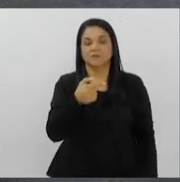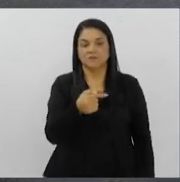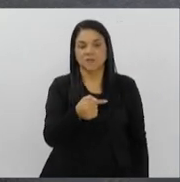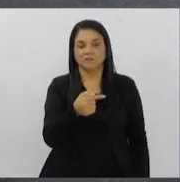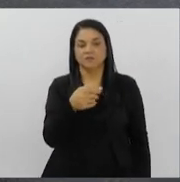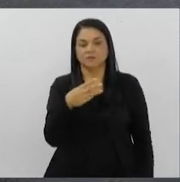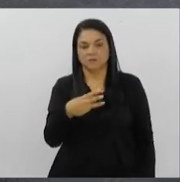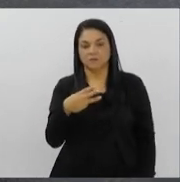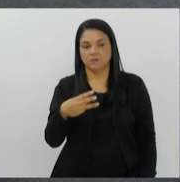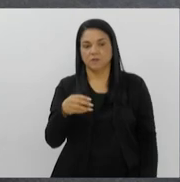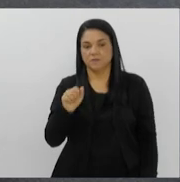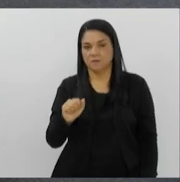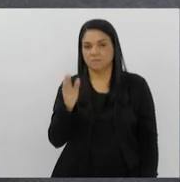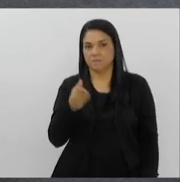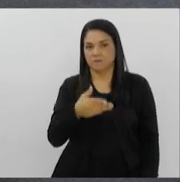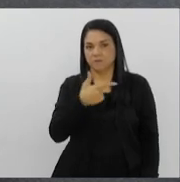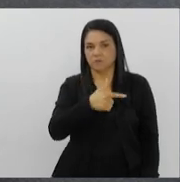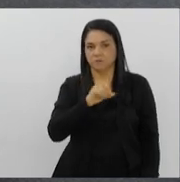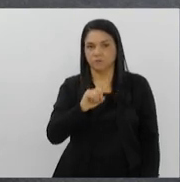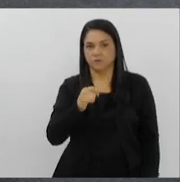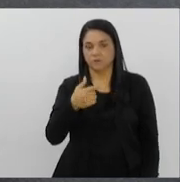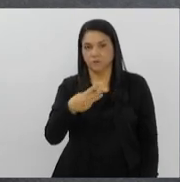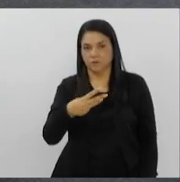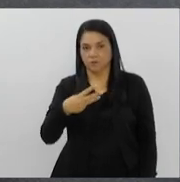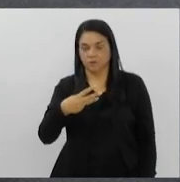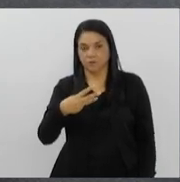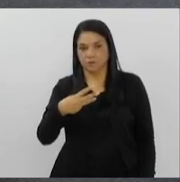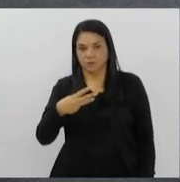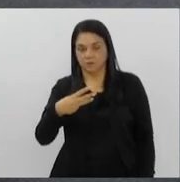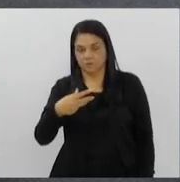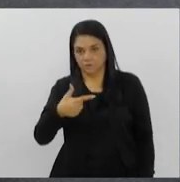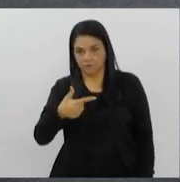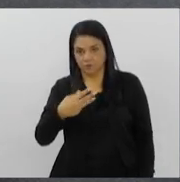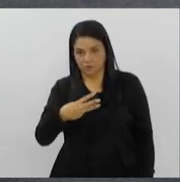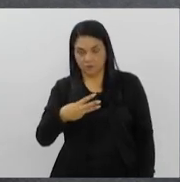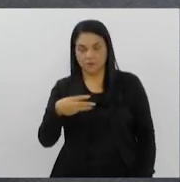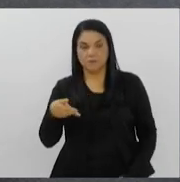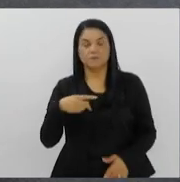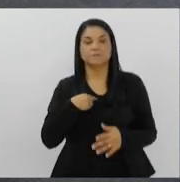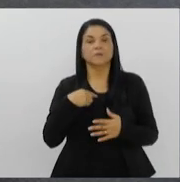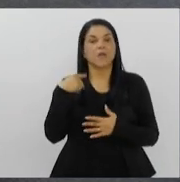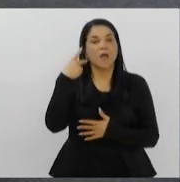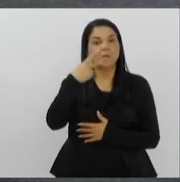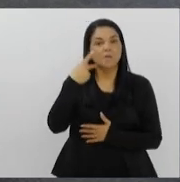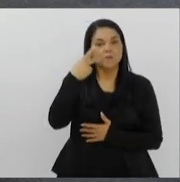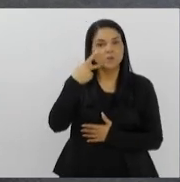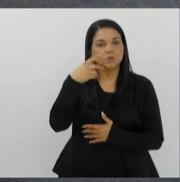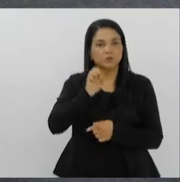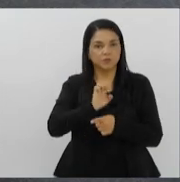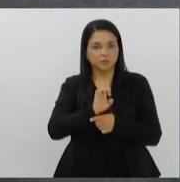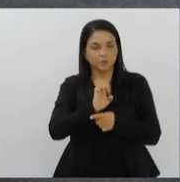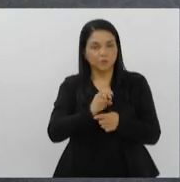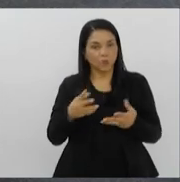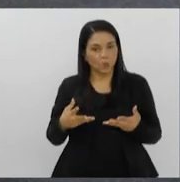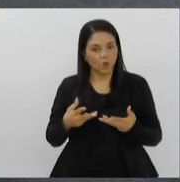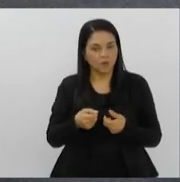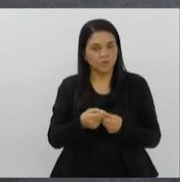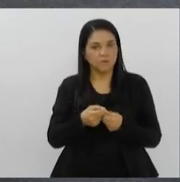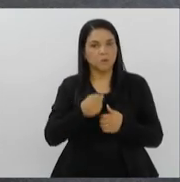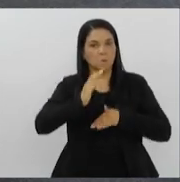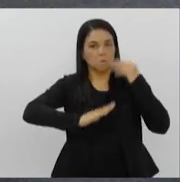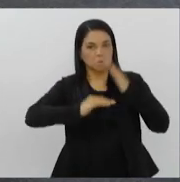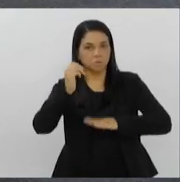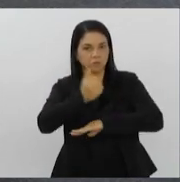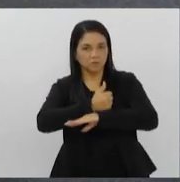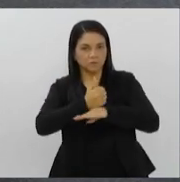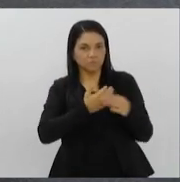de 2023, que institui a política estadual de qualificação profissional para o